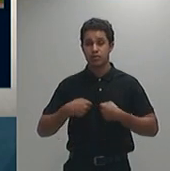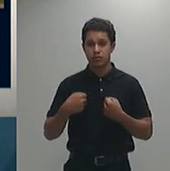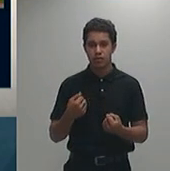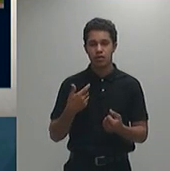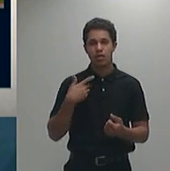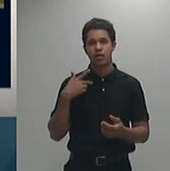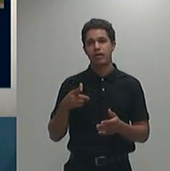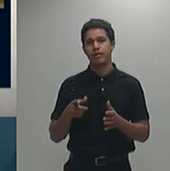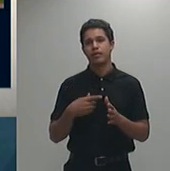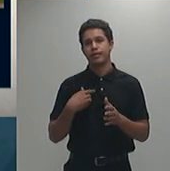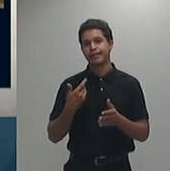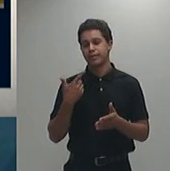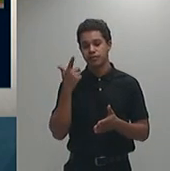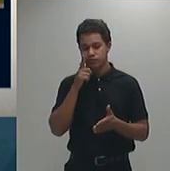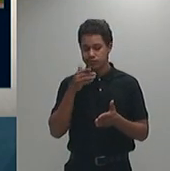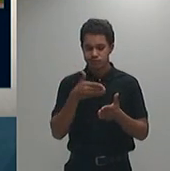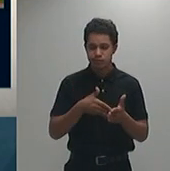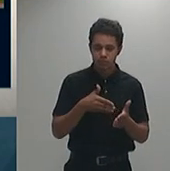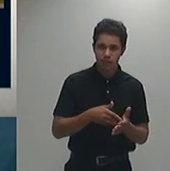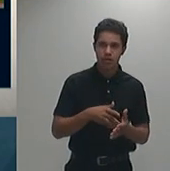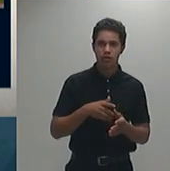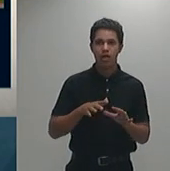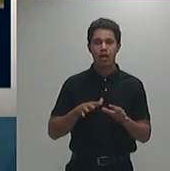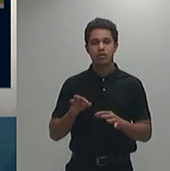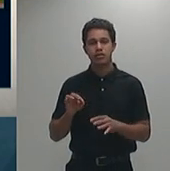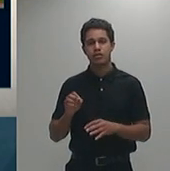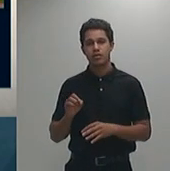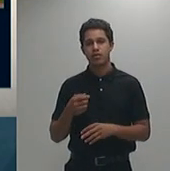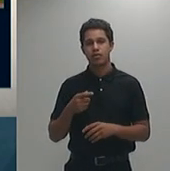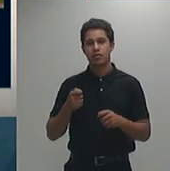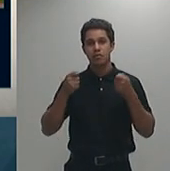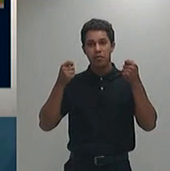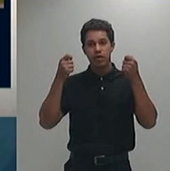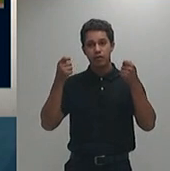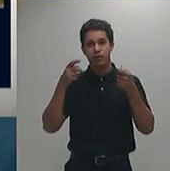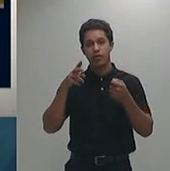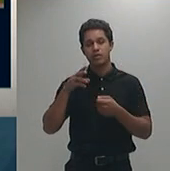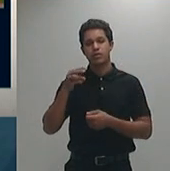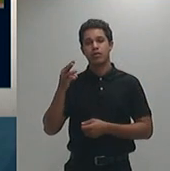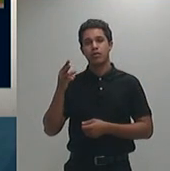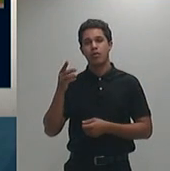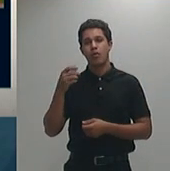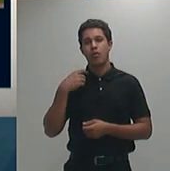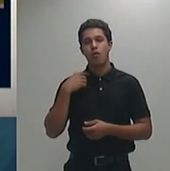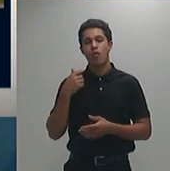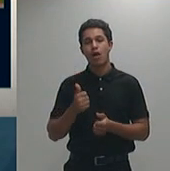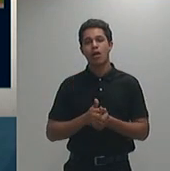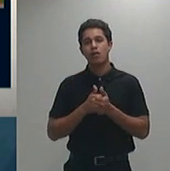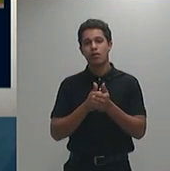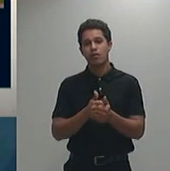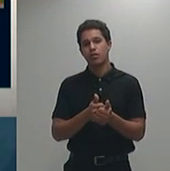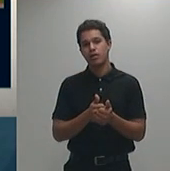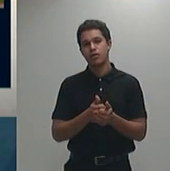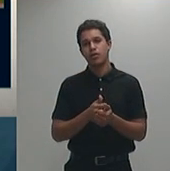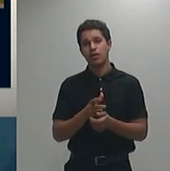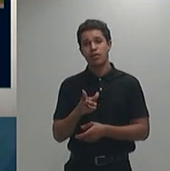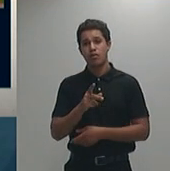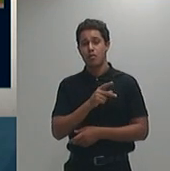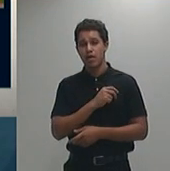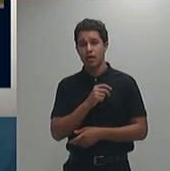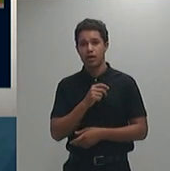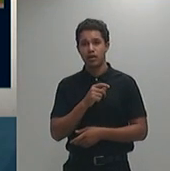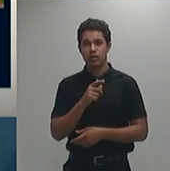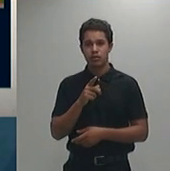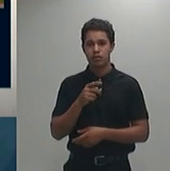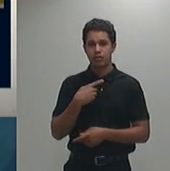inadmissibilidade da ação rescisória manifesta-se desde logo o acompanhamento no mérito ao